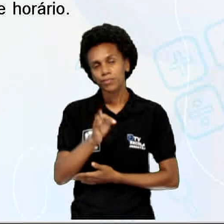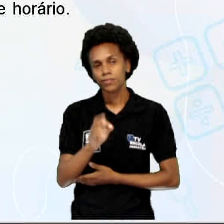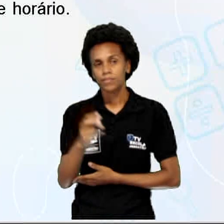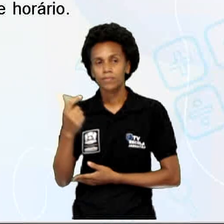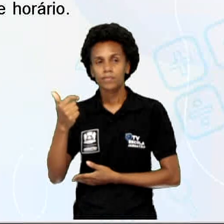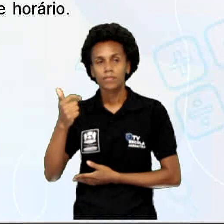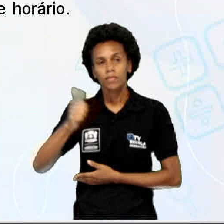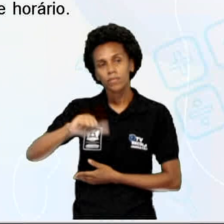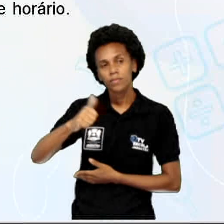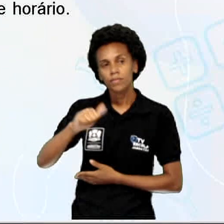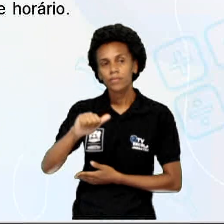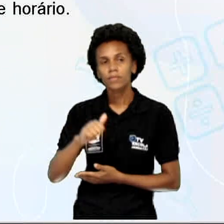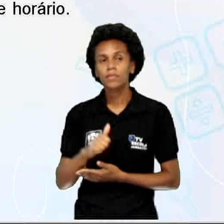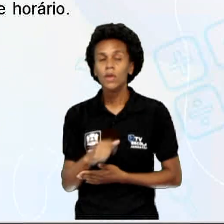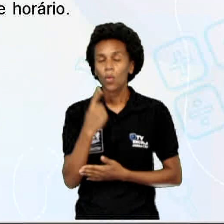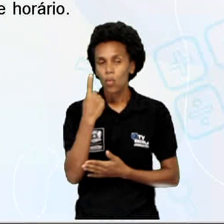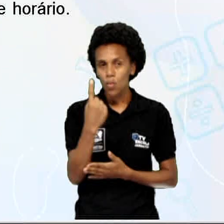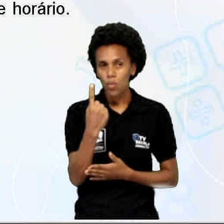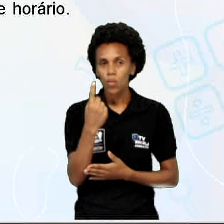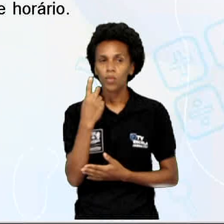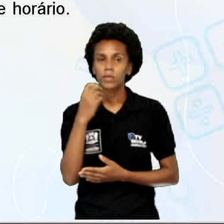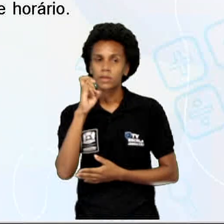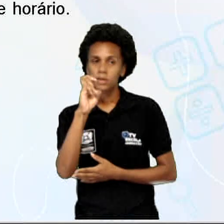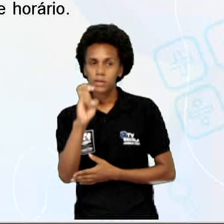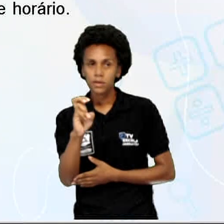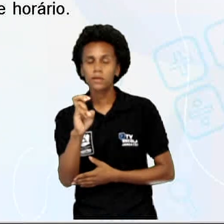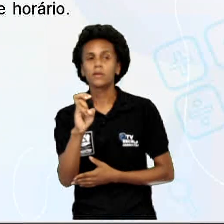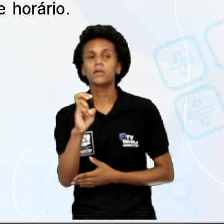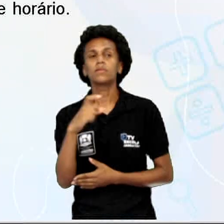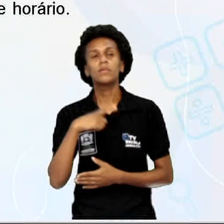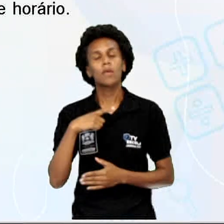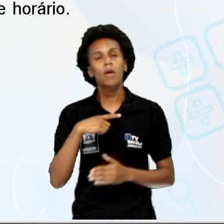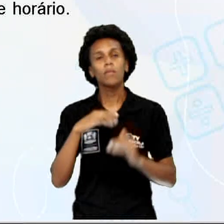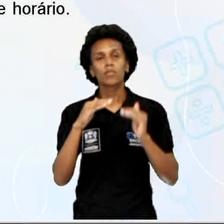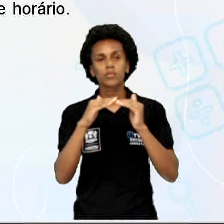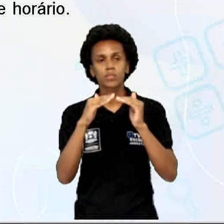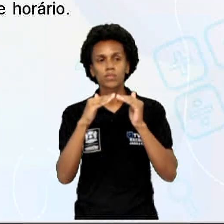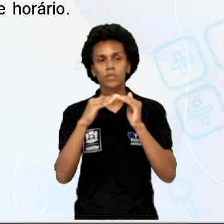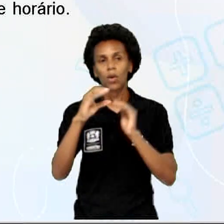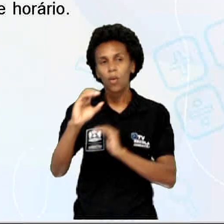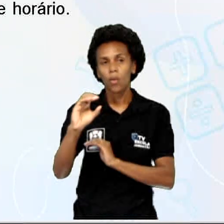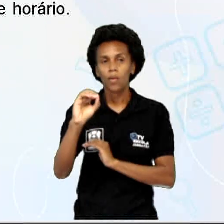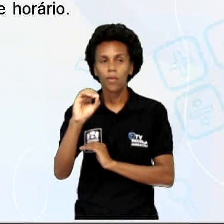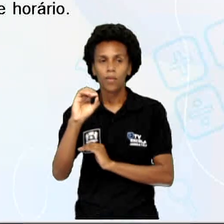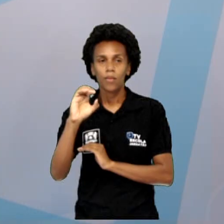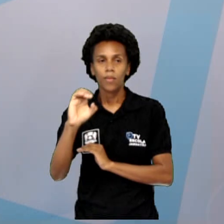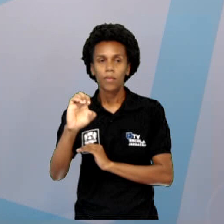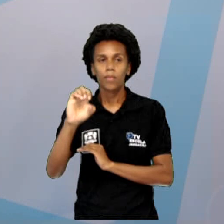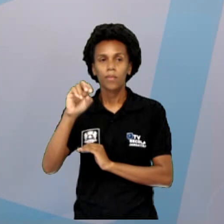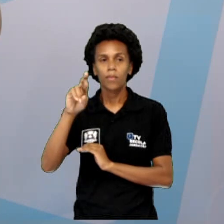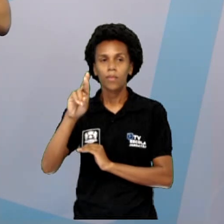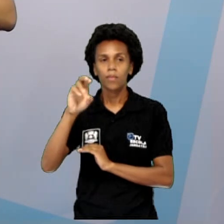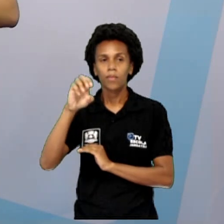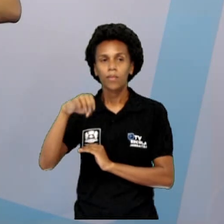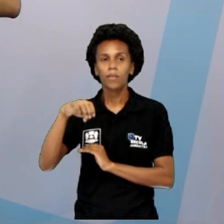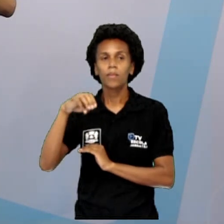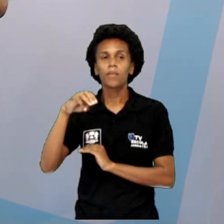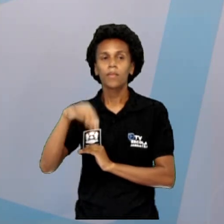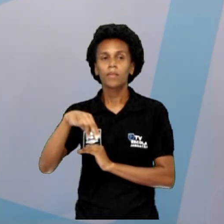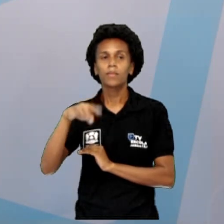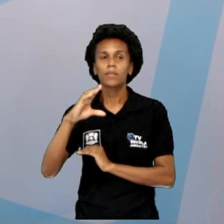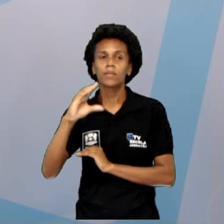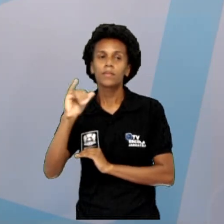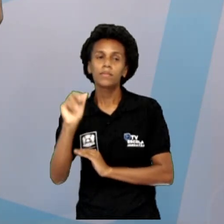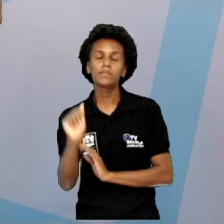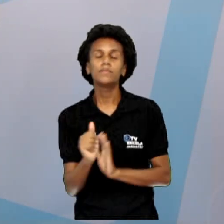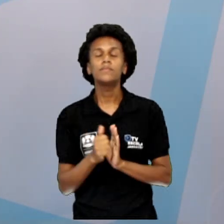aí que tanto em 1 quanto em 5, a coerência foi bem feita. Foi bem estabelecida e a gente conseguiu entender o sentido de